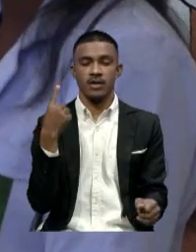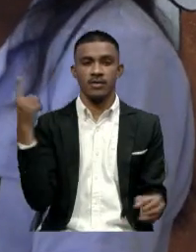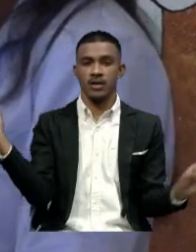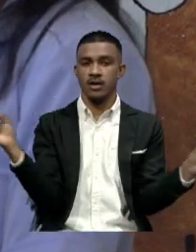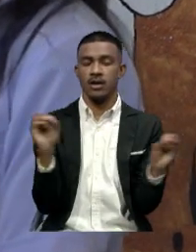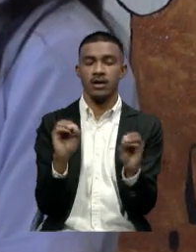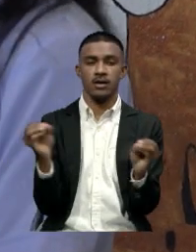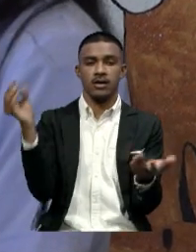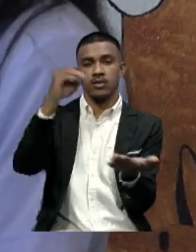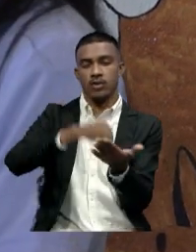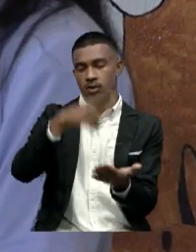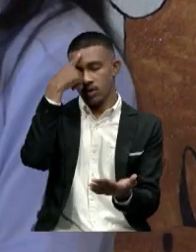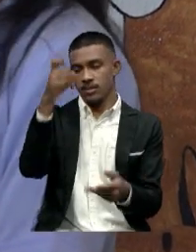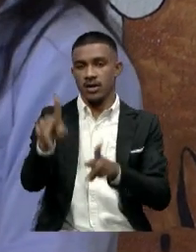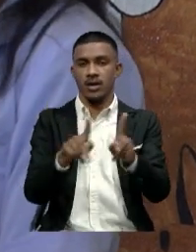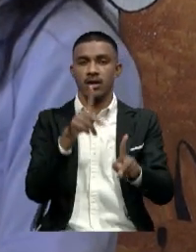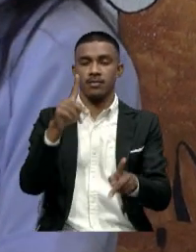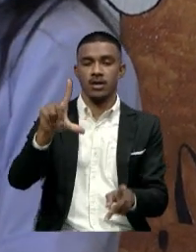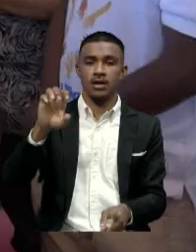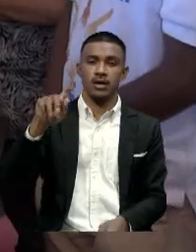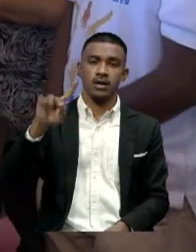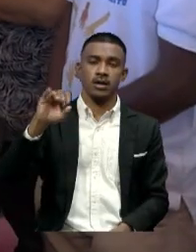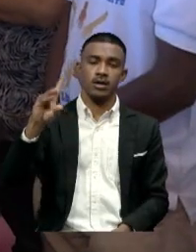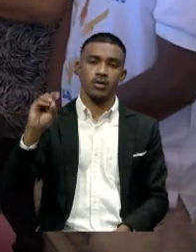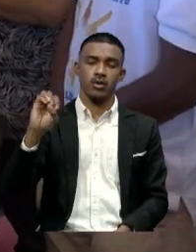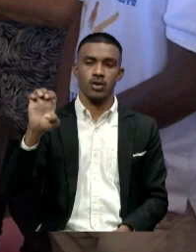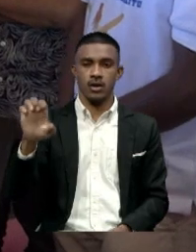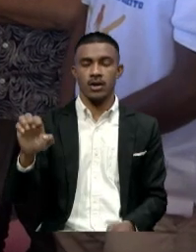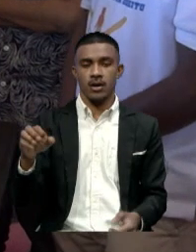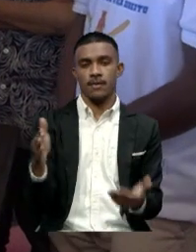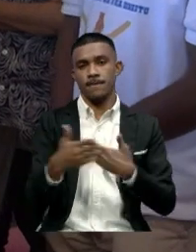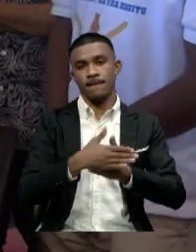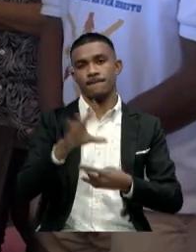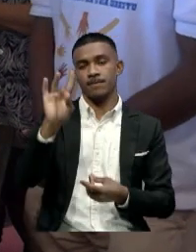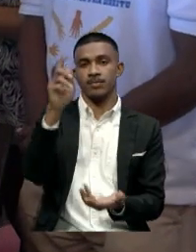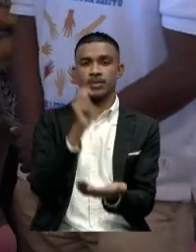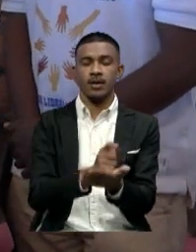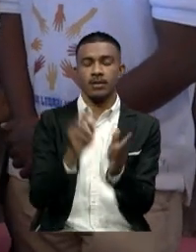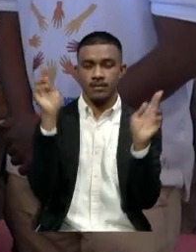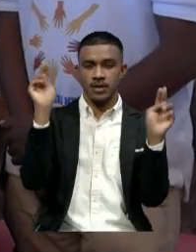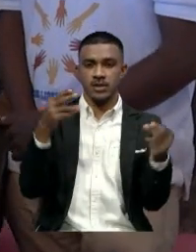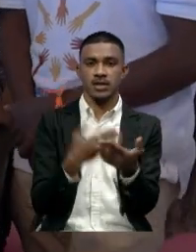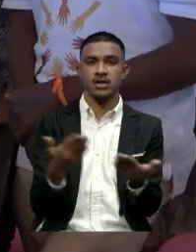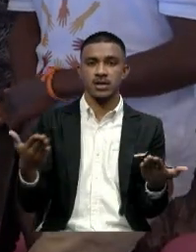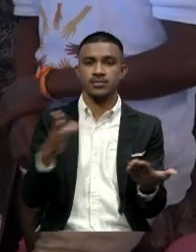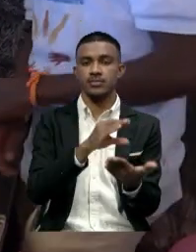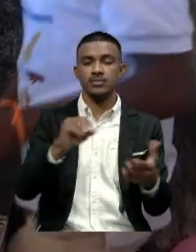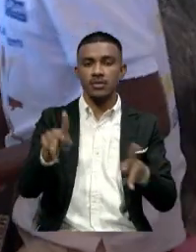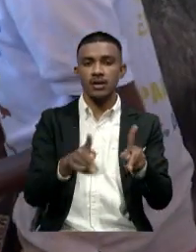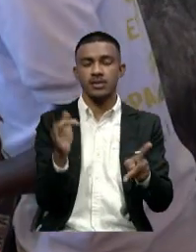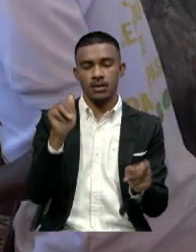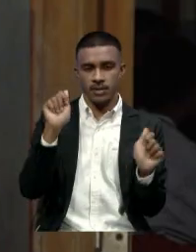suficiente, tamo comunidade Lake Doe, basic rihualo, não é precisa de um recurso ou de halo atendimento ba comunidade